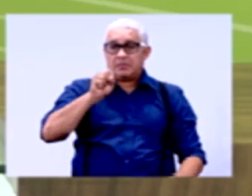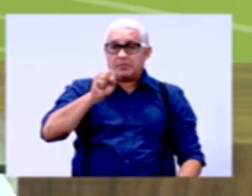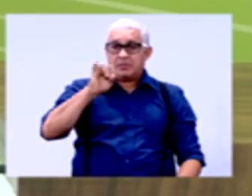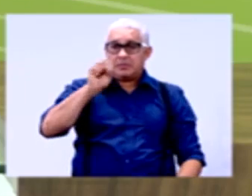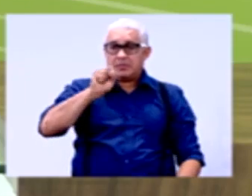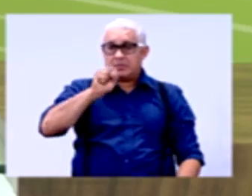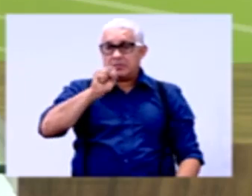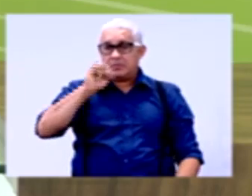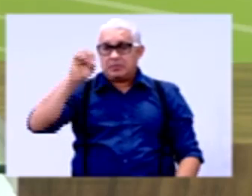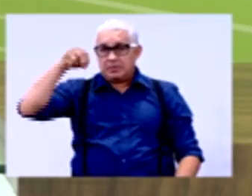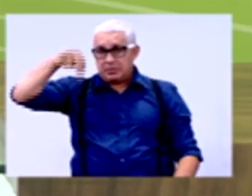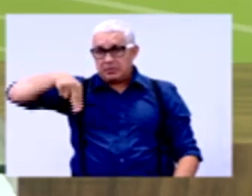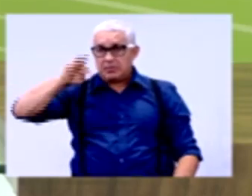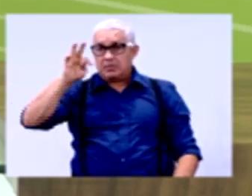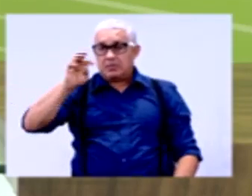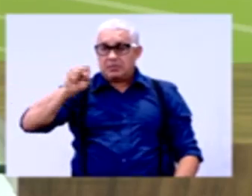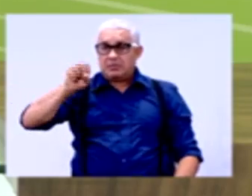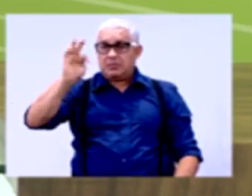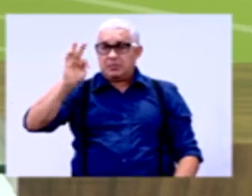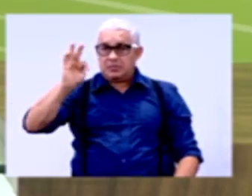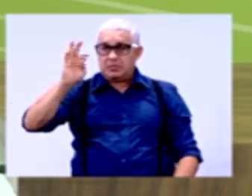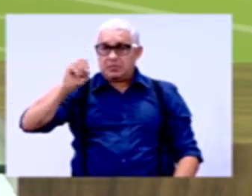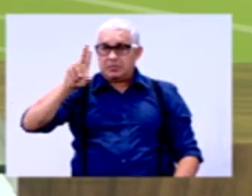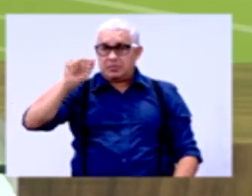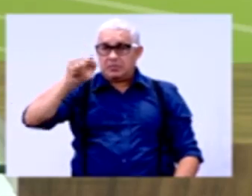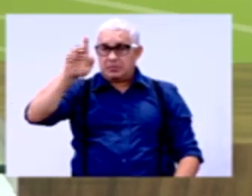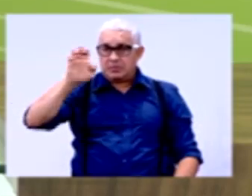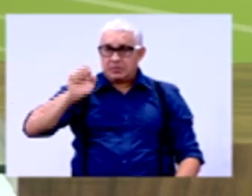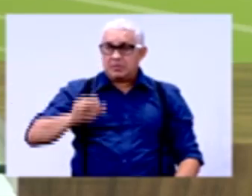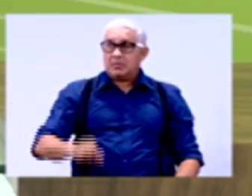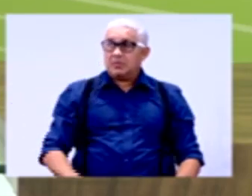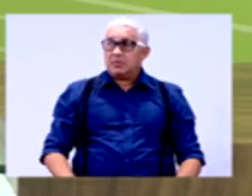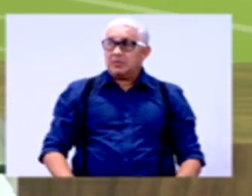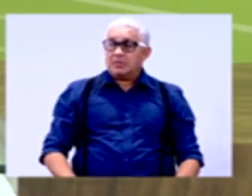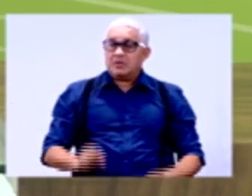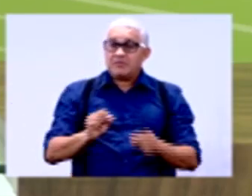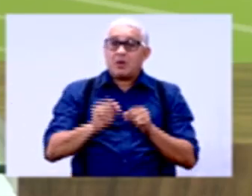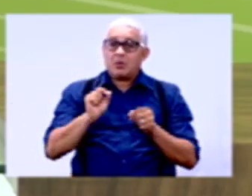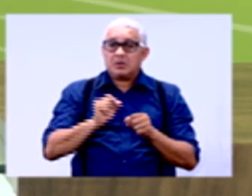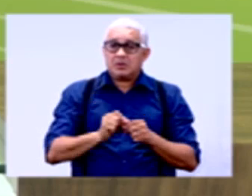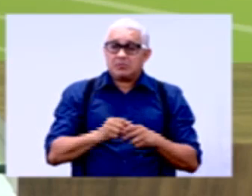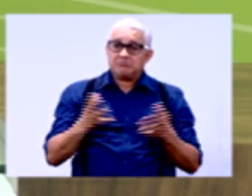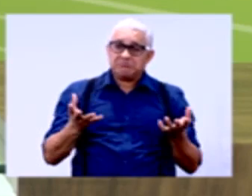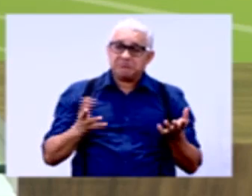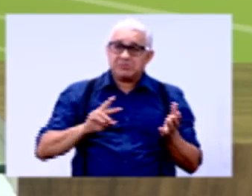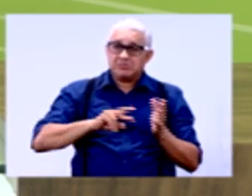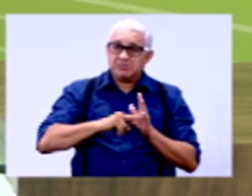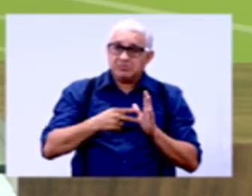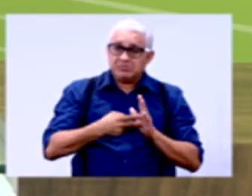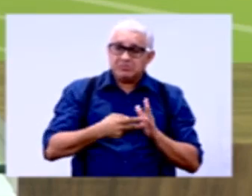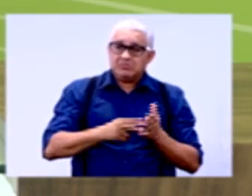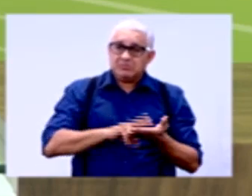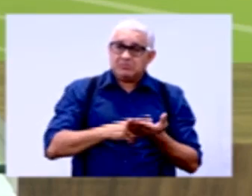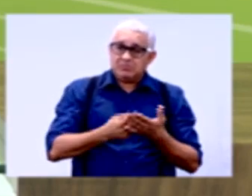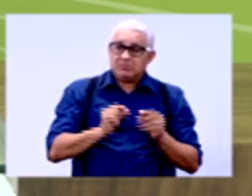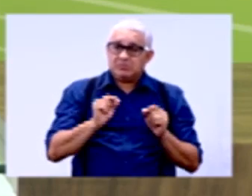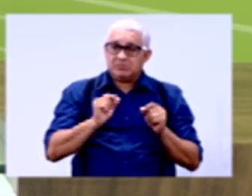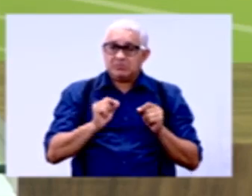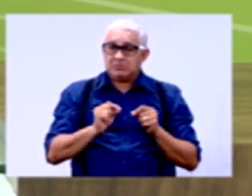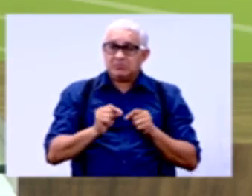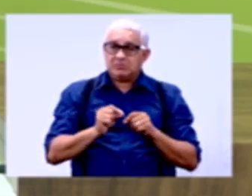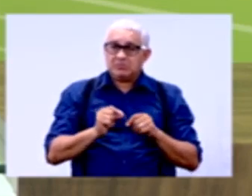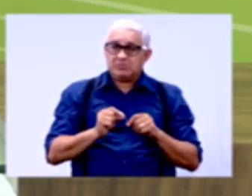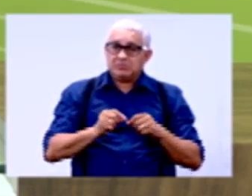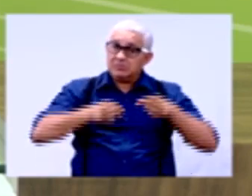fazer uma tradução ao pé da letra dos métodos. Normalmente eles indicam o que está sendo feito,